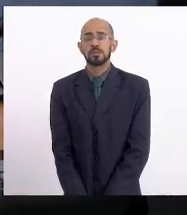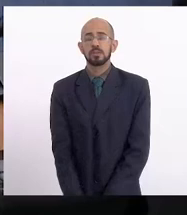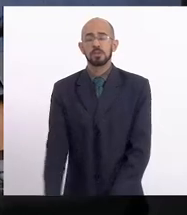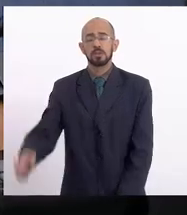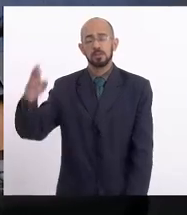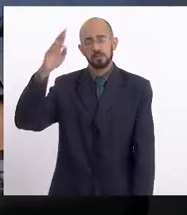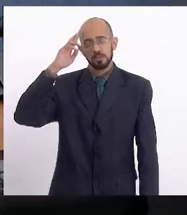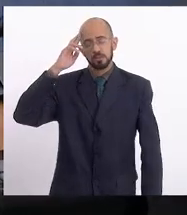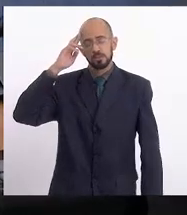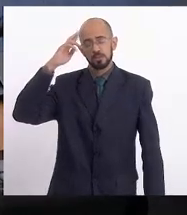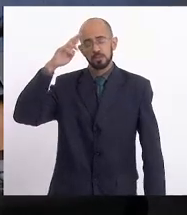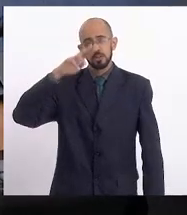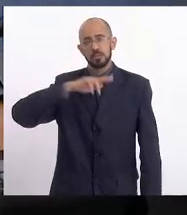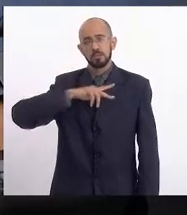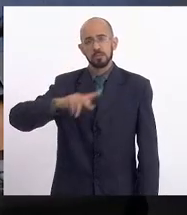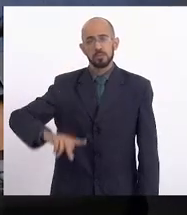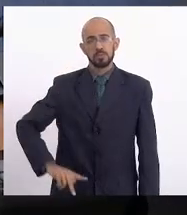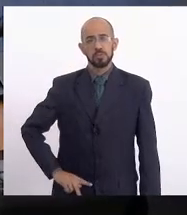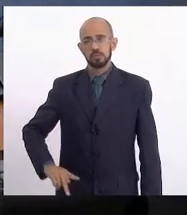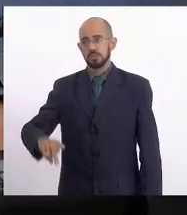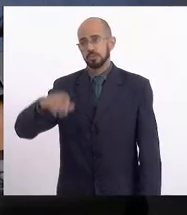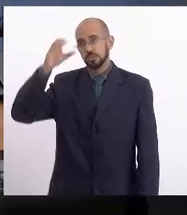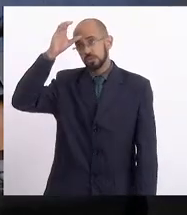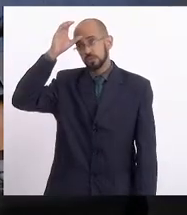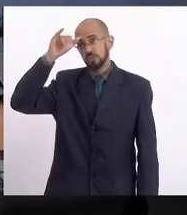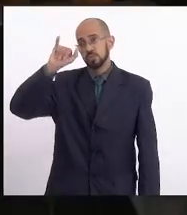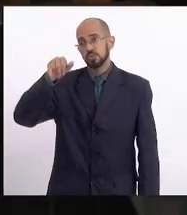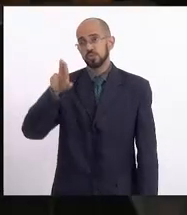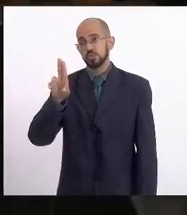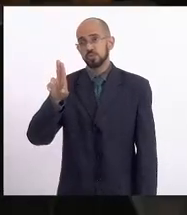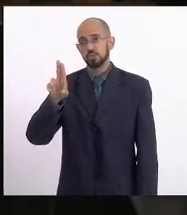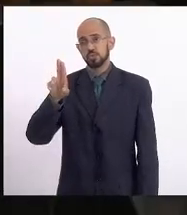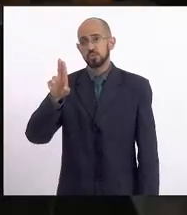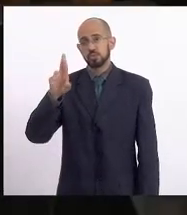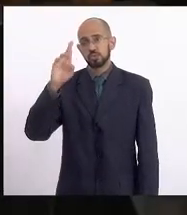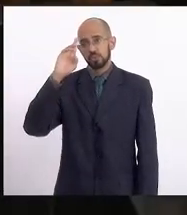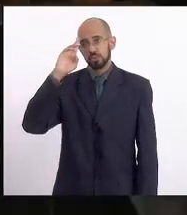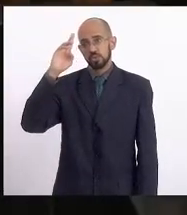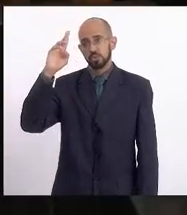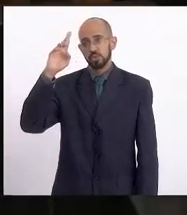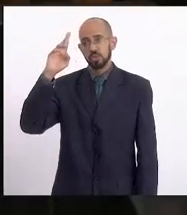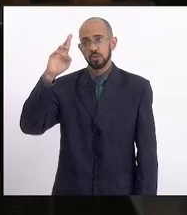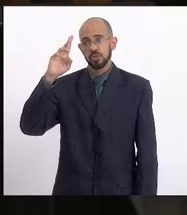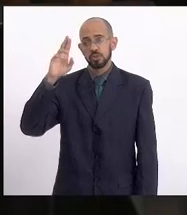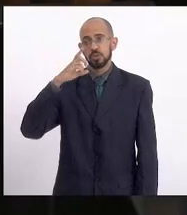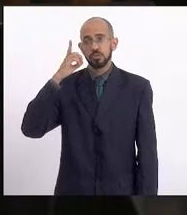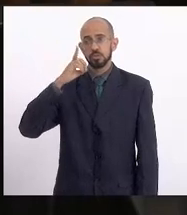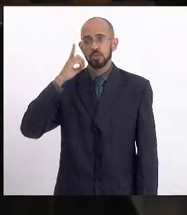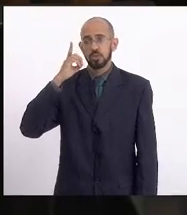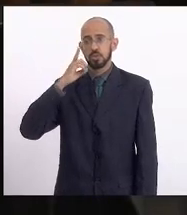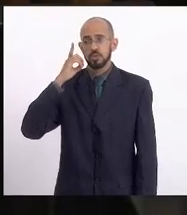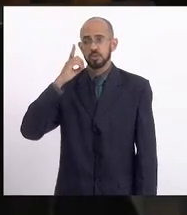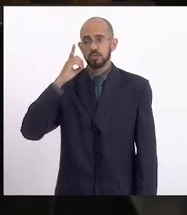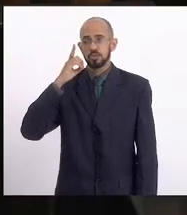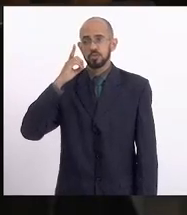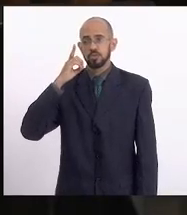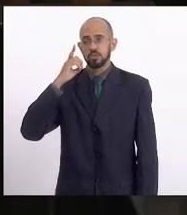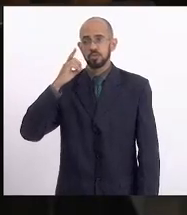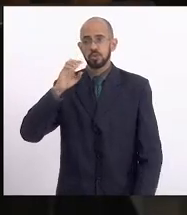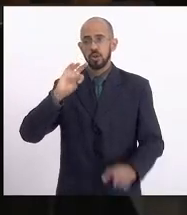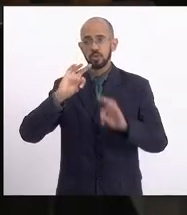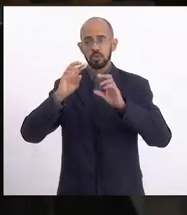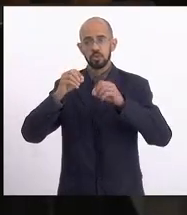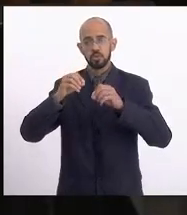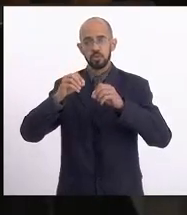Senhora presidente Tiaju, senhoras e senhores deputados, nossos telespectadores